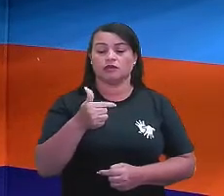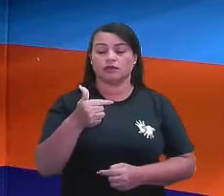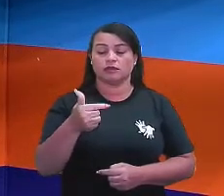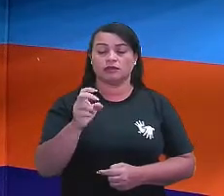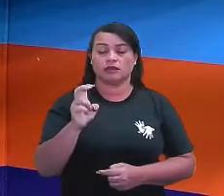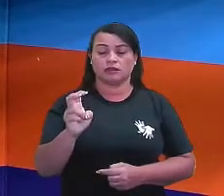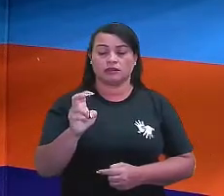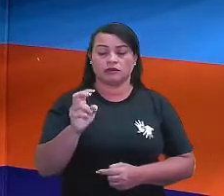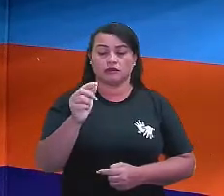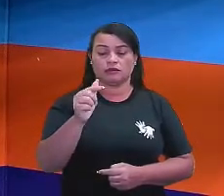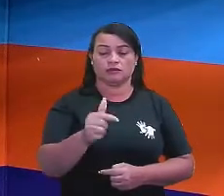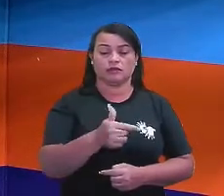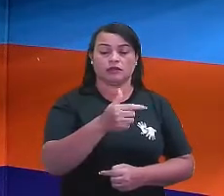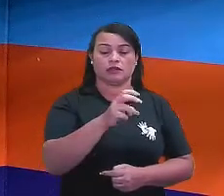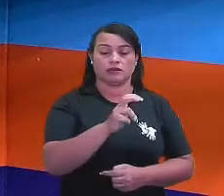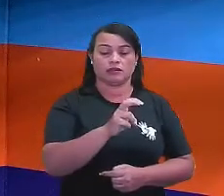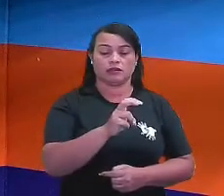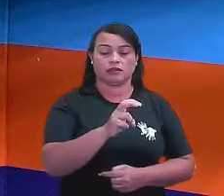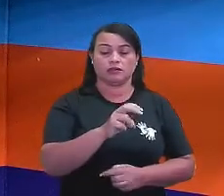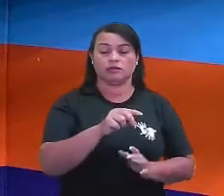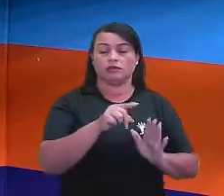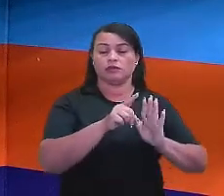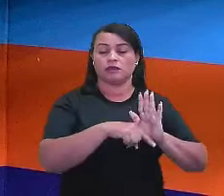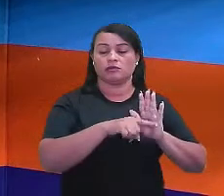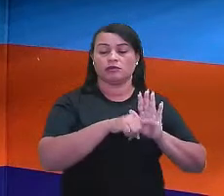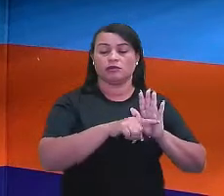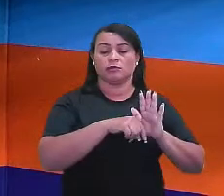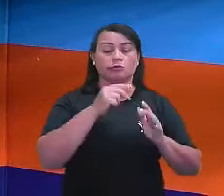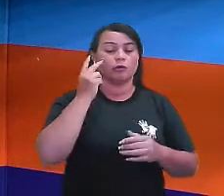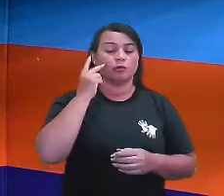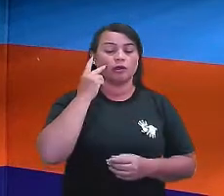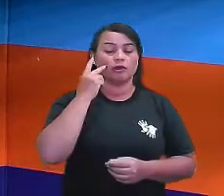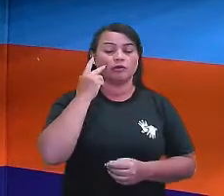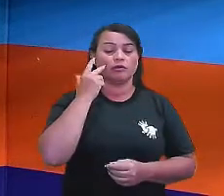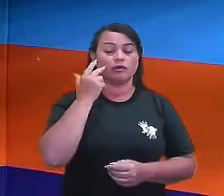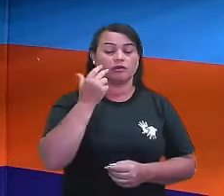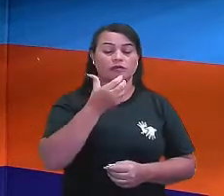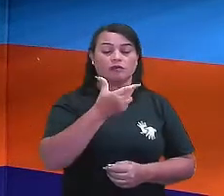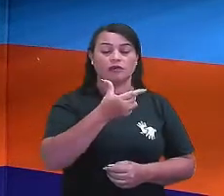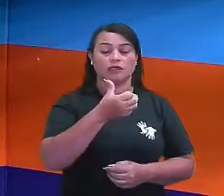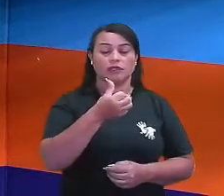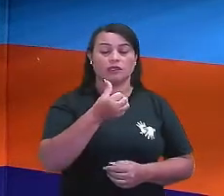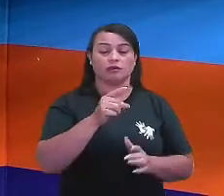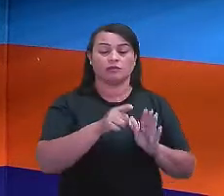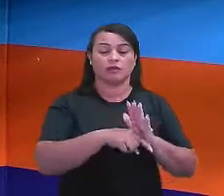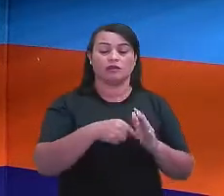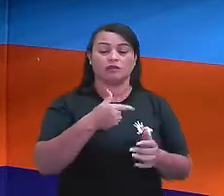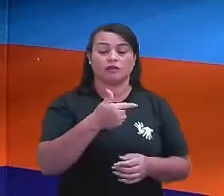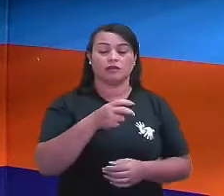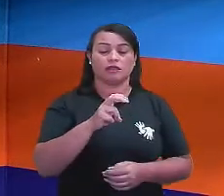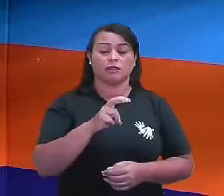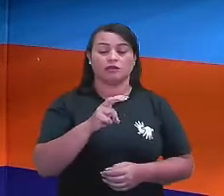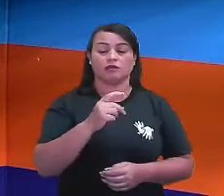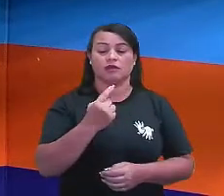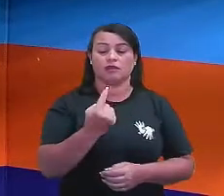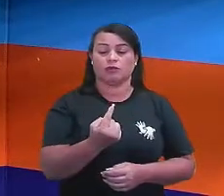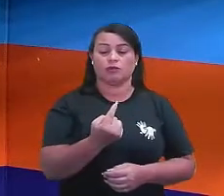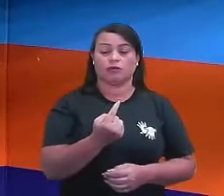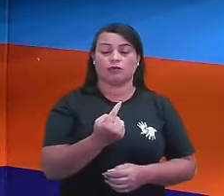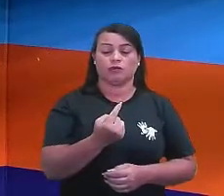o 25 aqui. E faço a subtração normalmente. 26 menos 25 vai dar